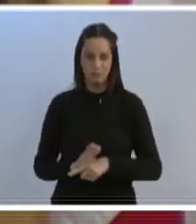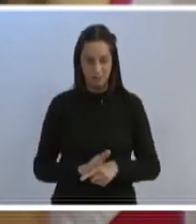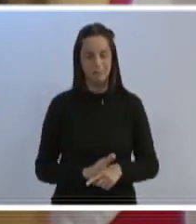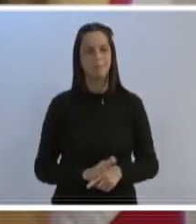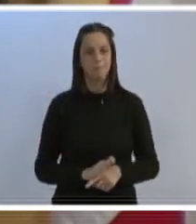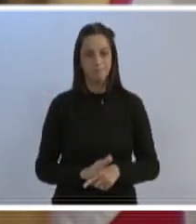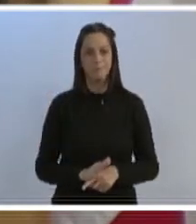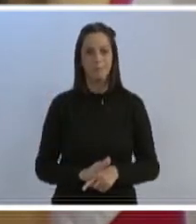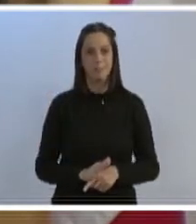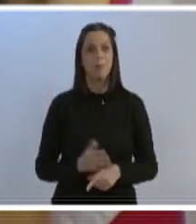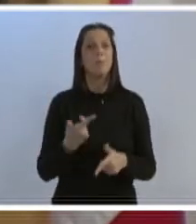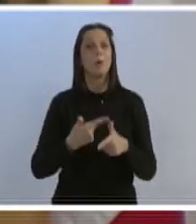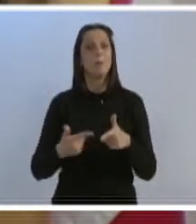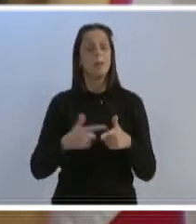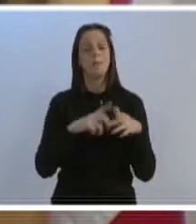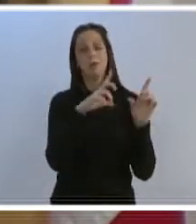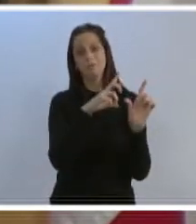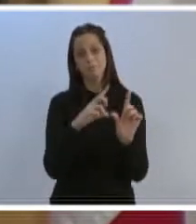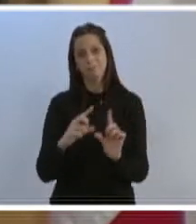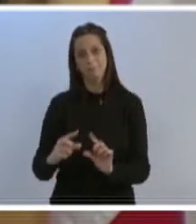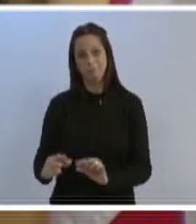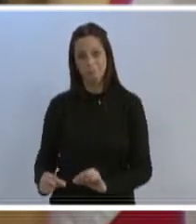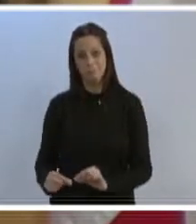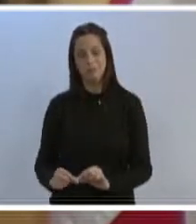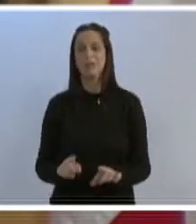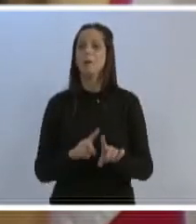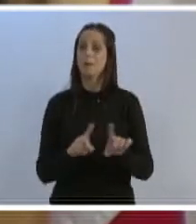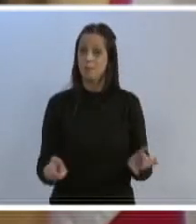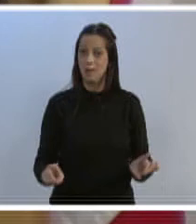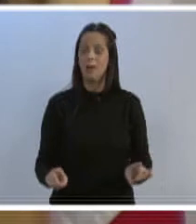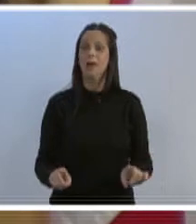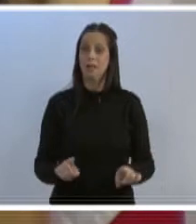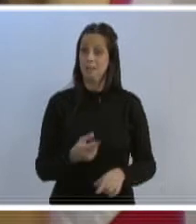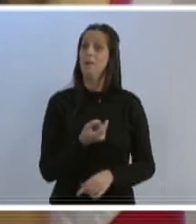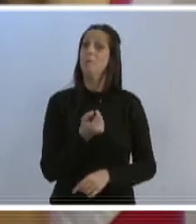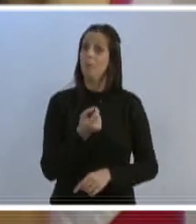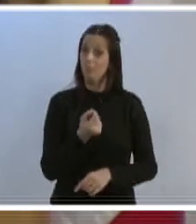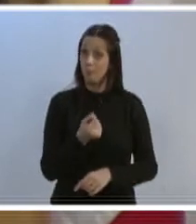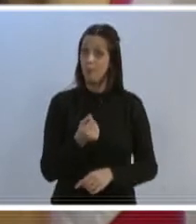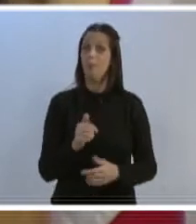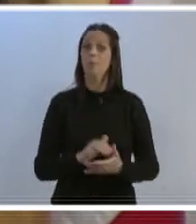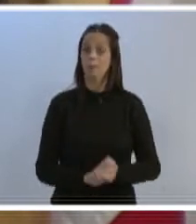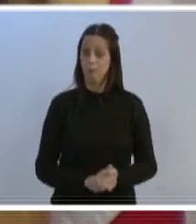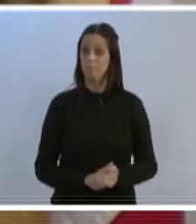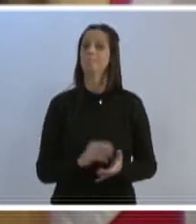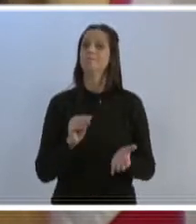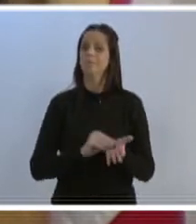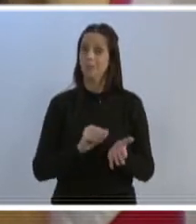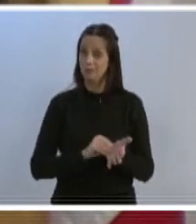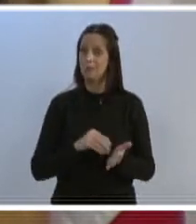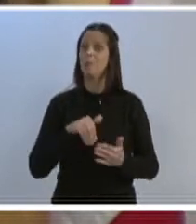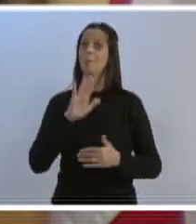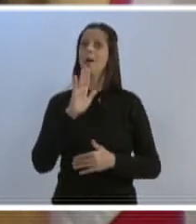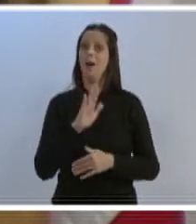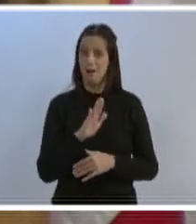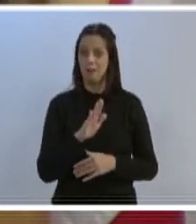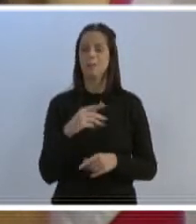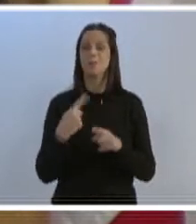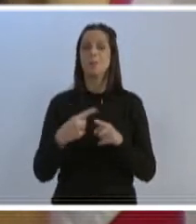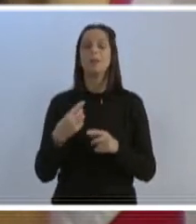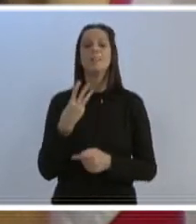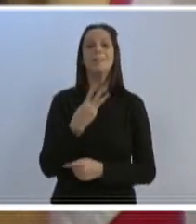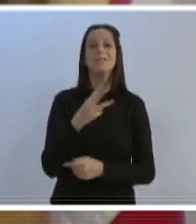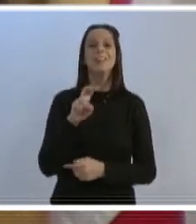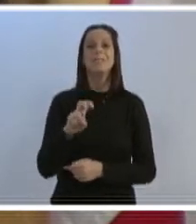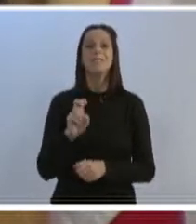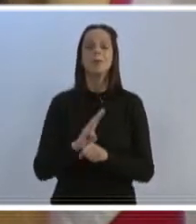demanda é muito pouco ainda porque temos para realizar com relação aos 35 bairros da